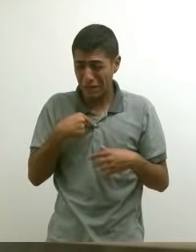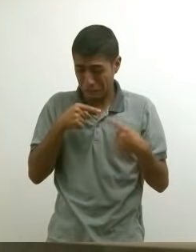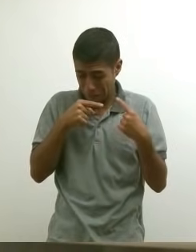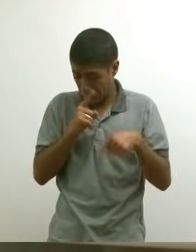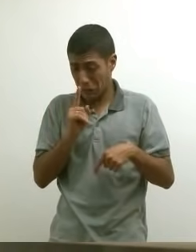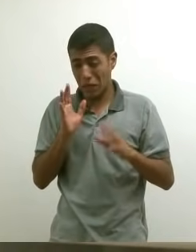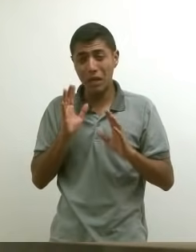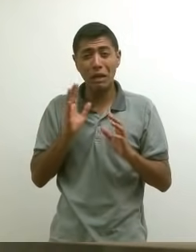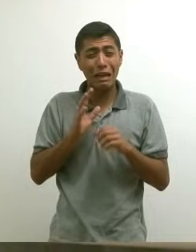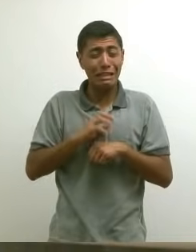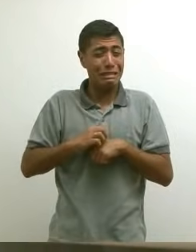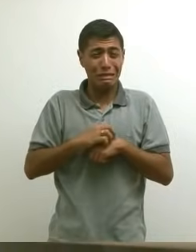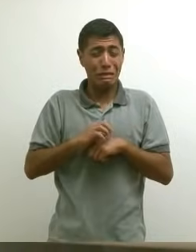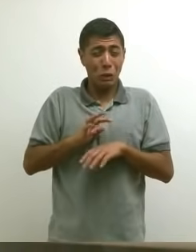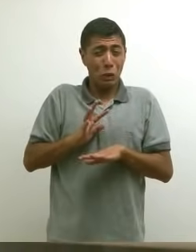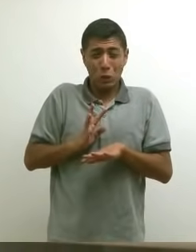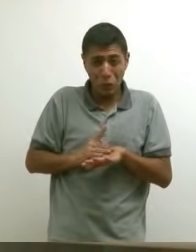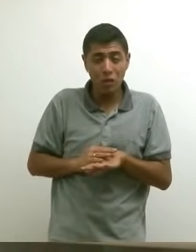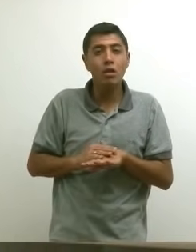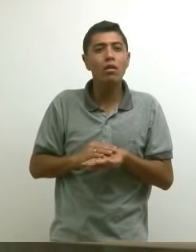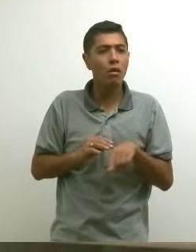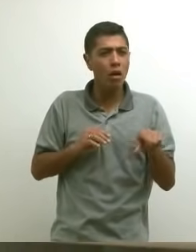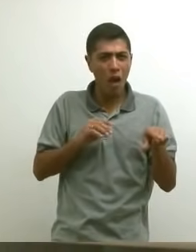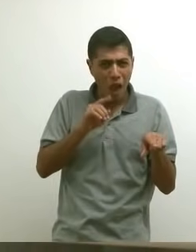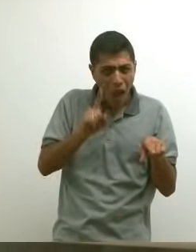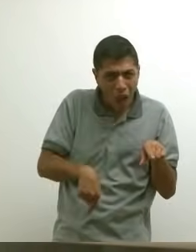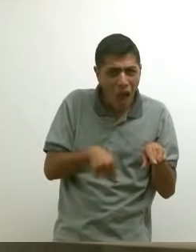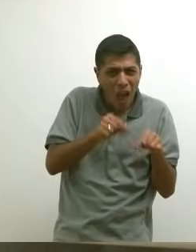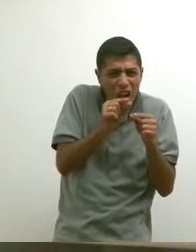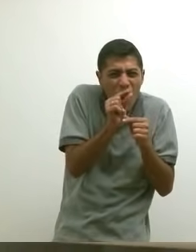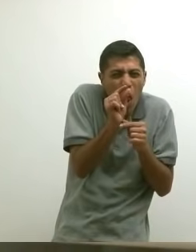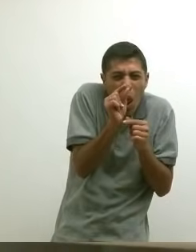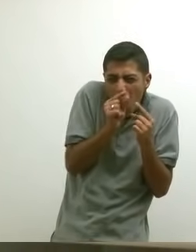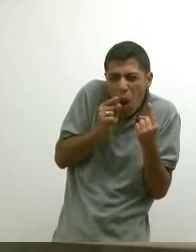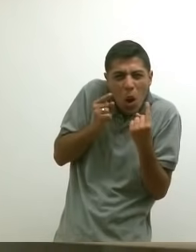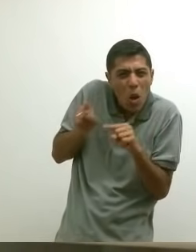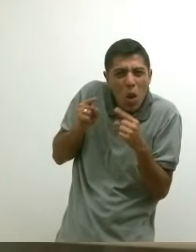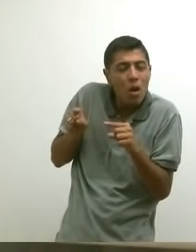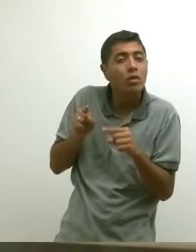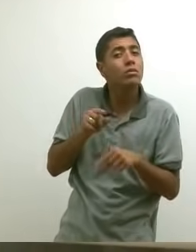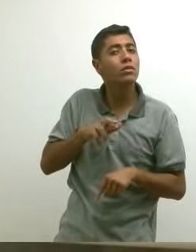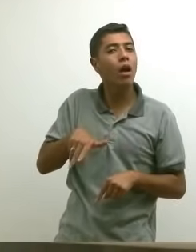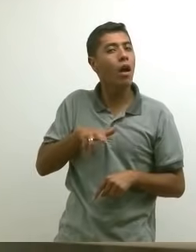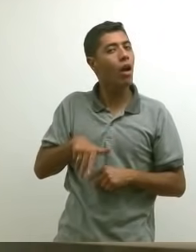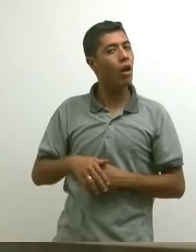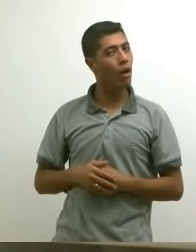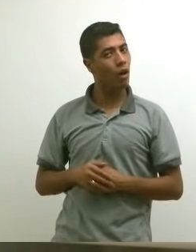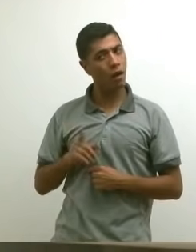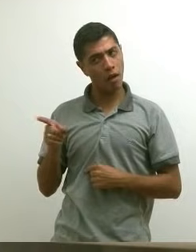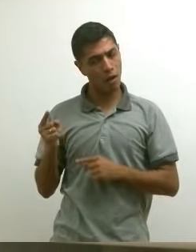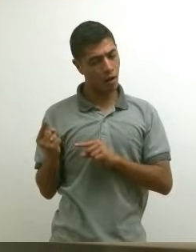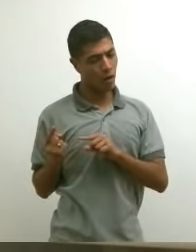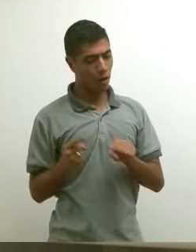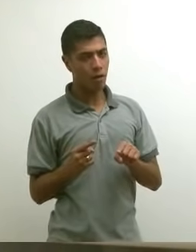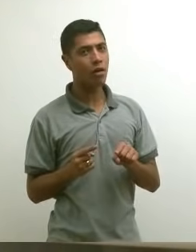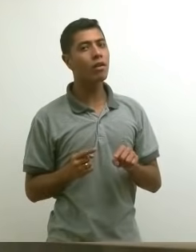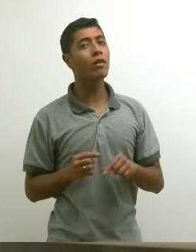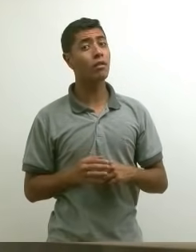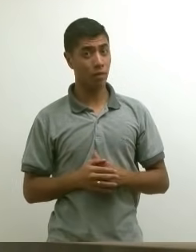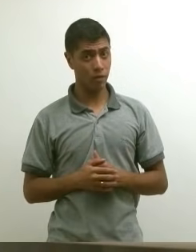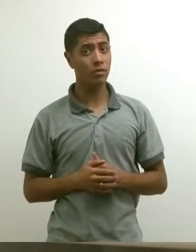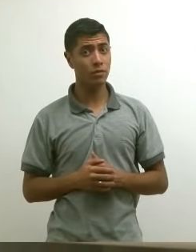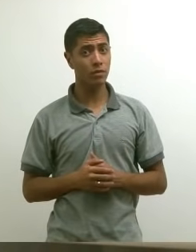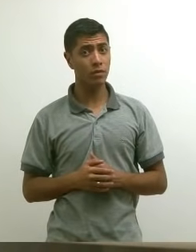é um mundo que pela por excesso de parabólicas que a criança está desenvolvendo